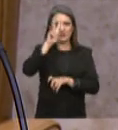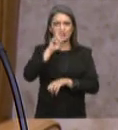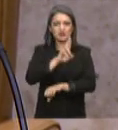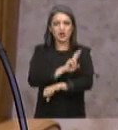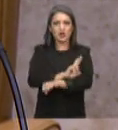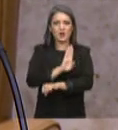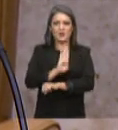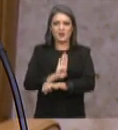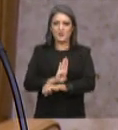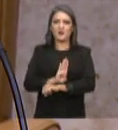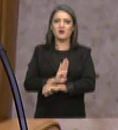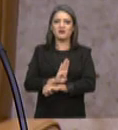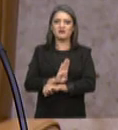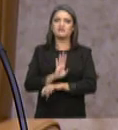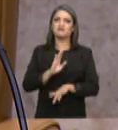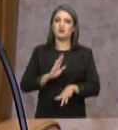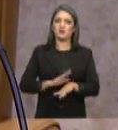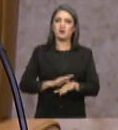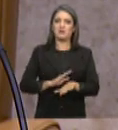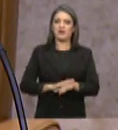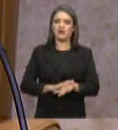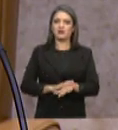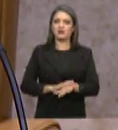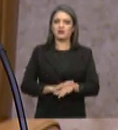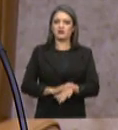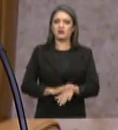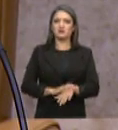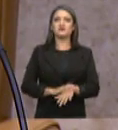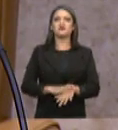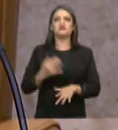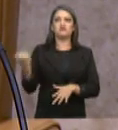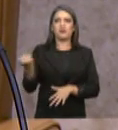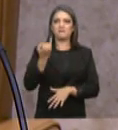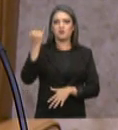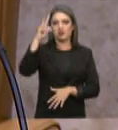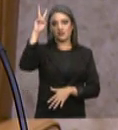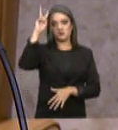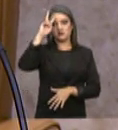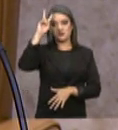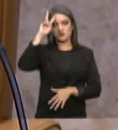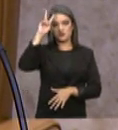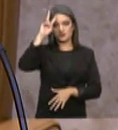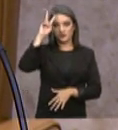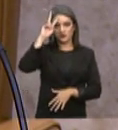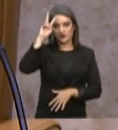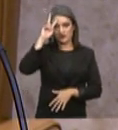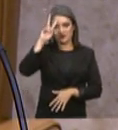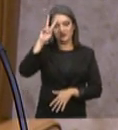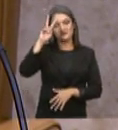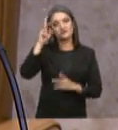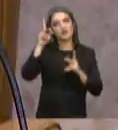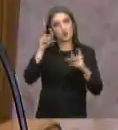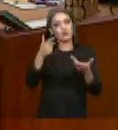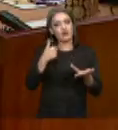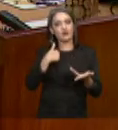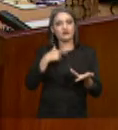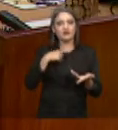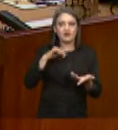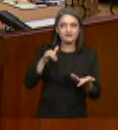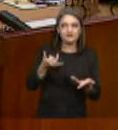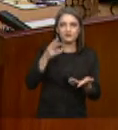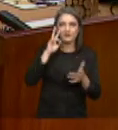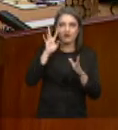no momento verdadeiramente verdadeiramente histórico para quem teve como eu o privilégio de